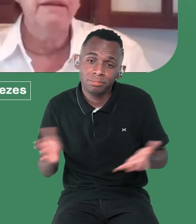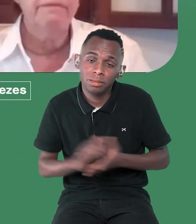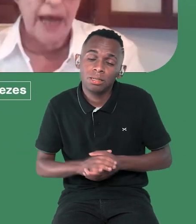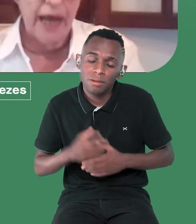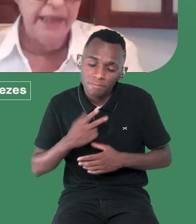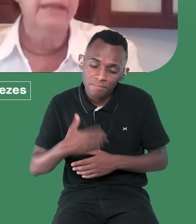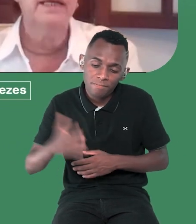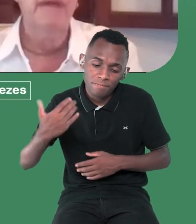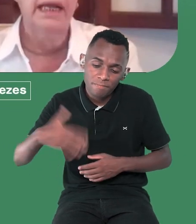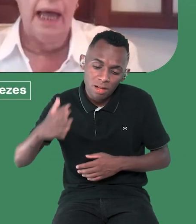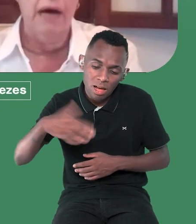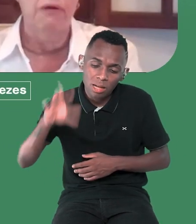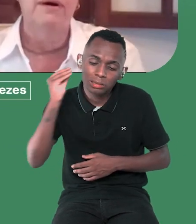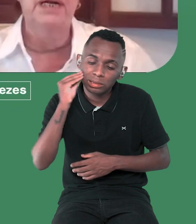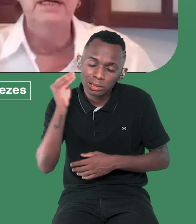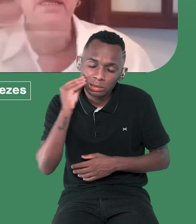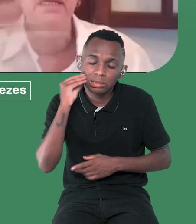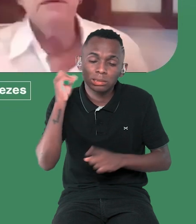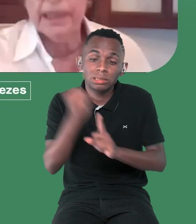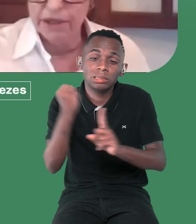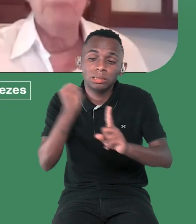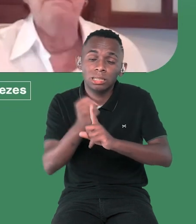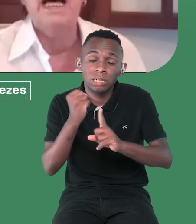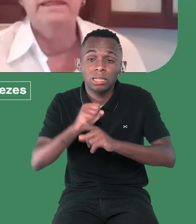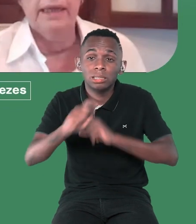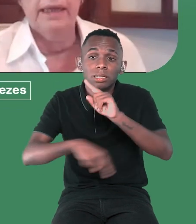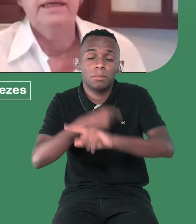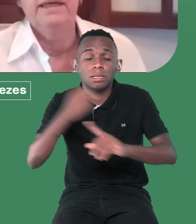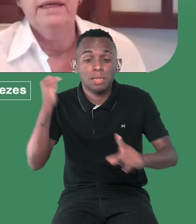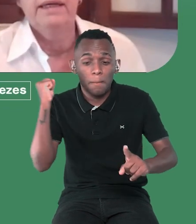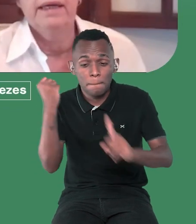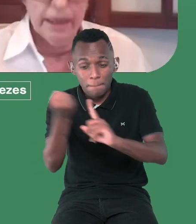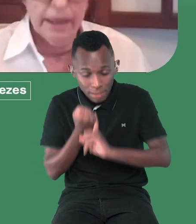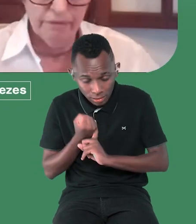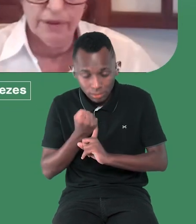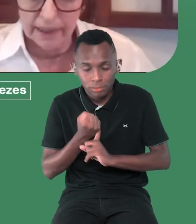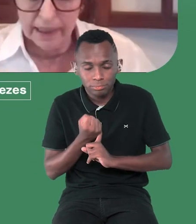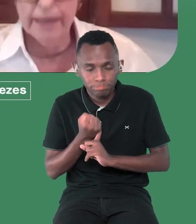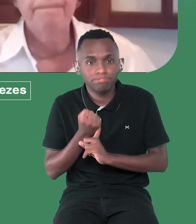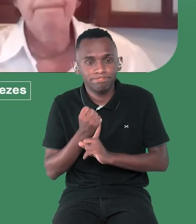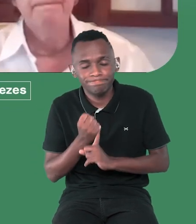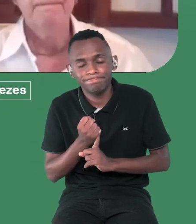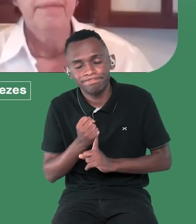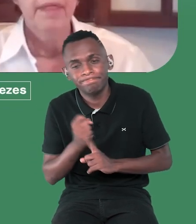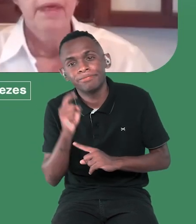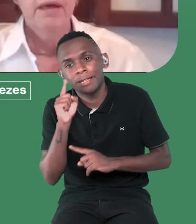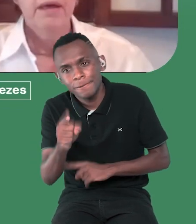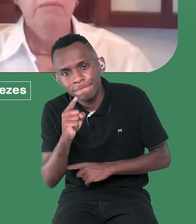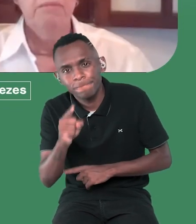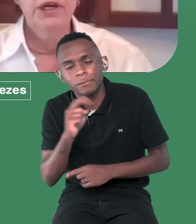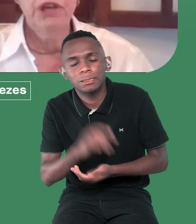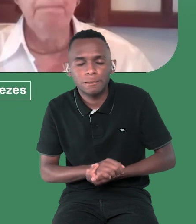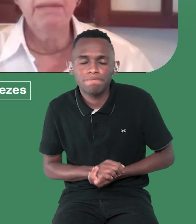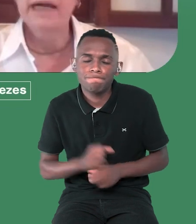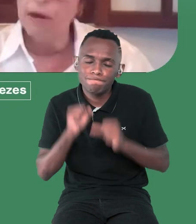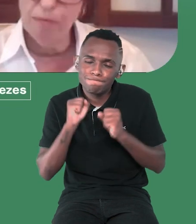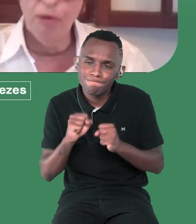imagem e conseguir, não é só estou traduzindo o que as palavras estão dizendo, mas eu